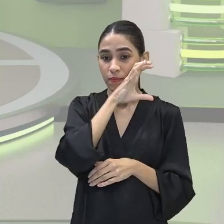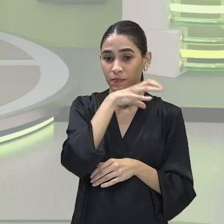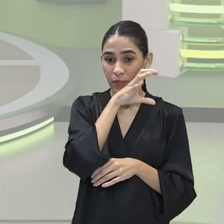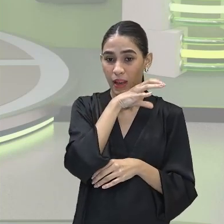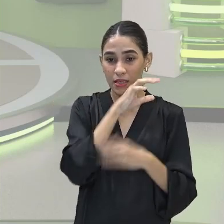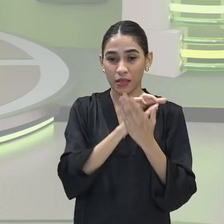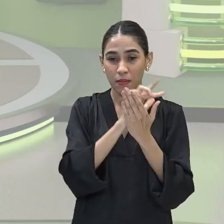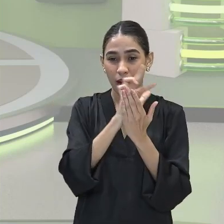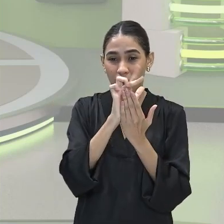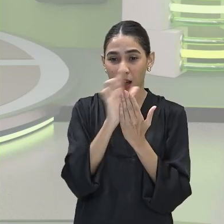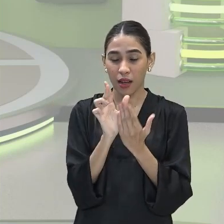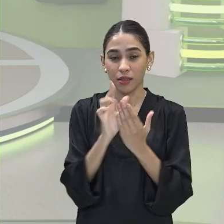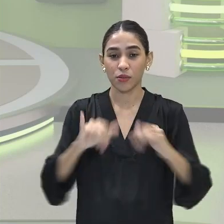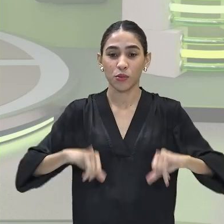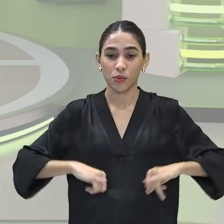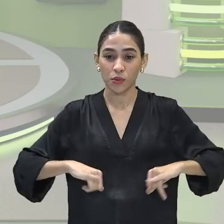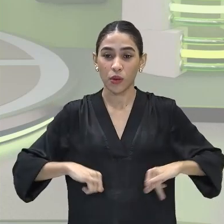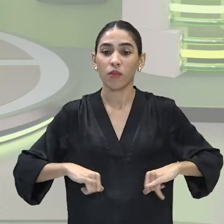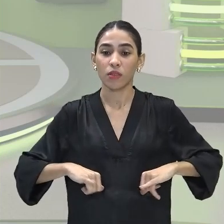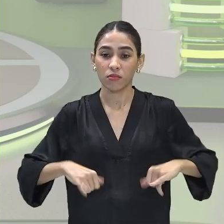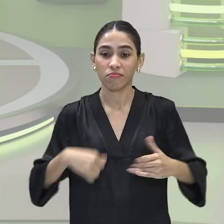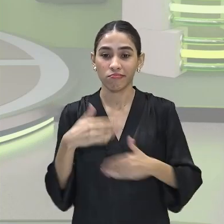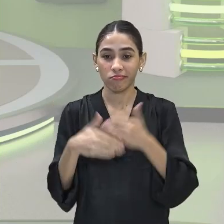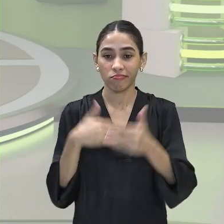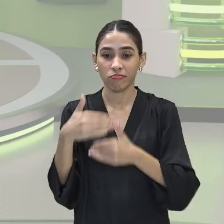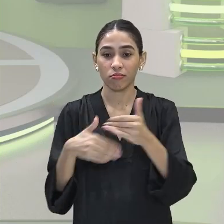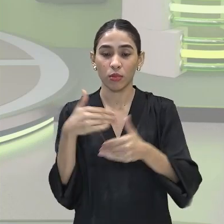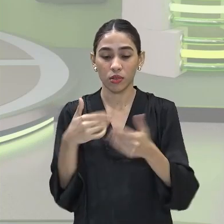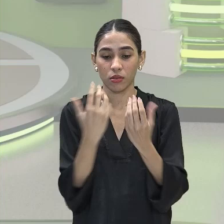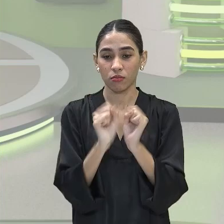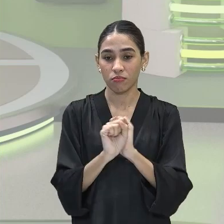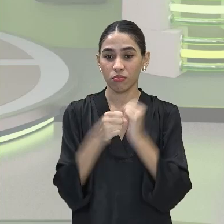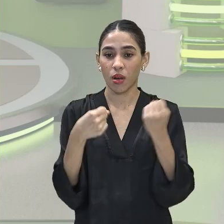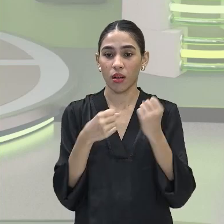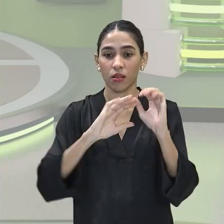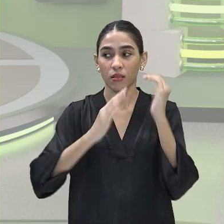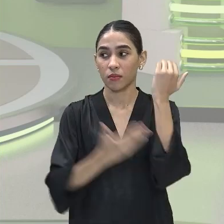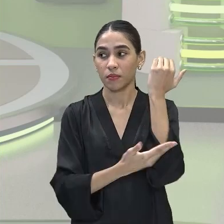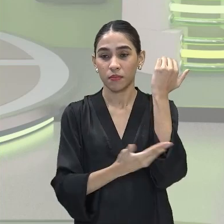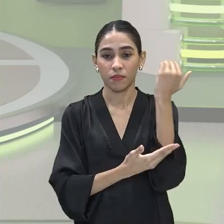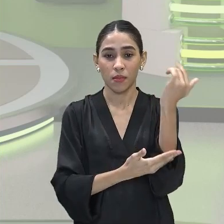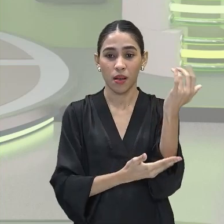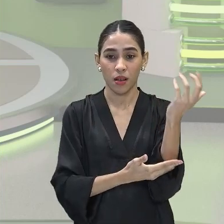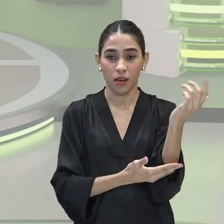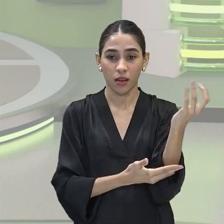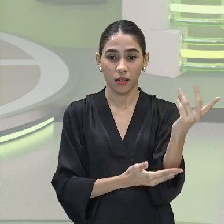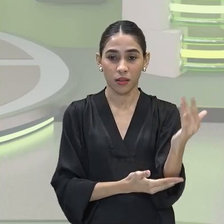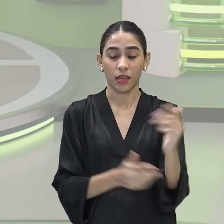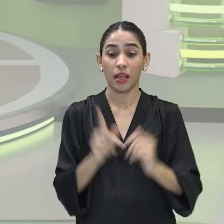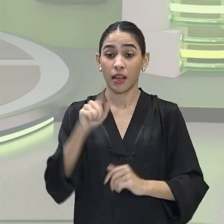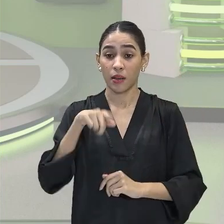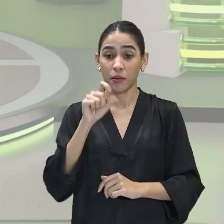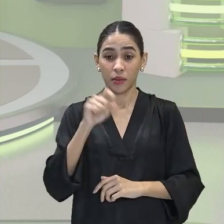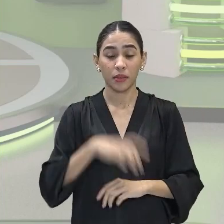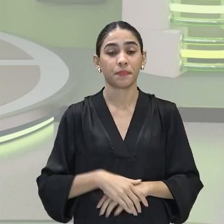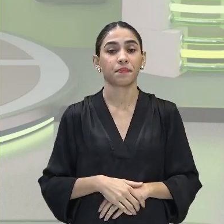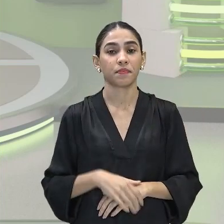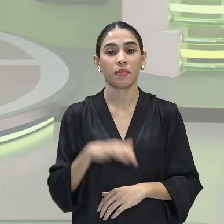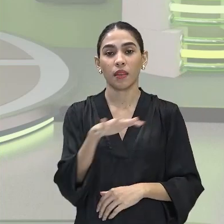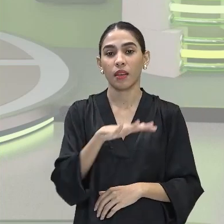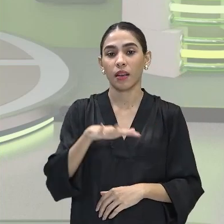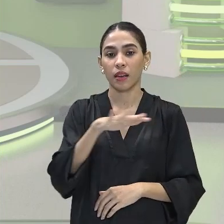endêmicas, elas sofrem, né, nesse processo de destruição e desmatamento, elas são consideradas áreas